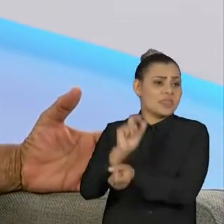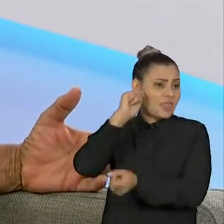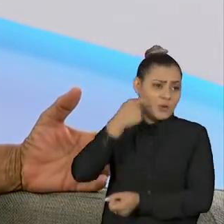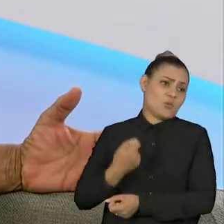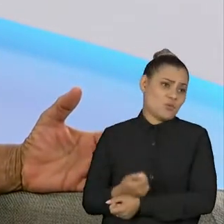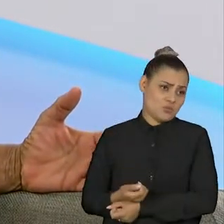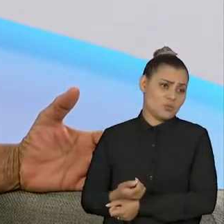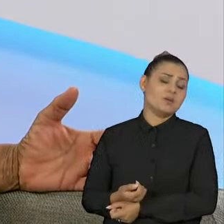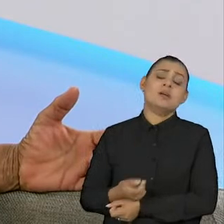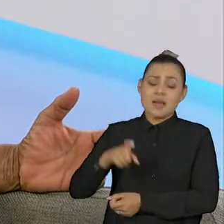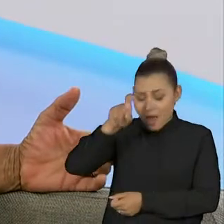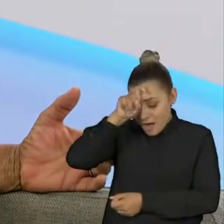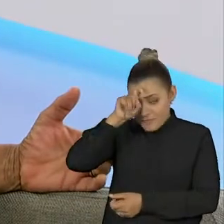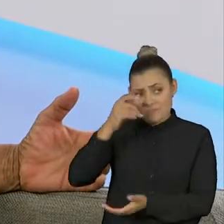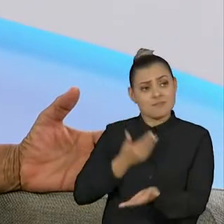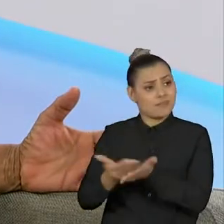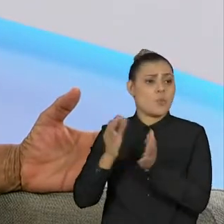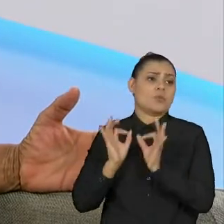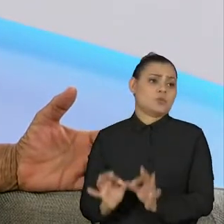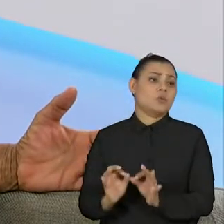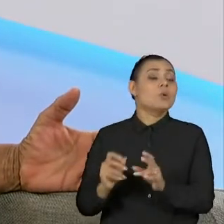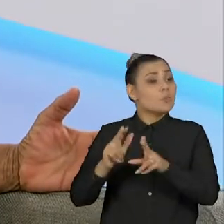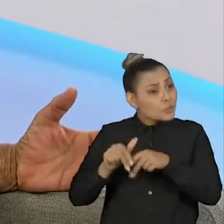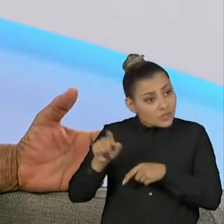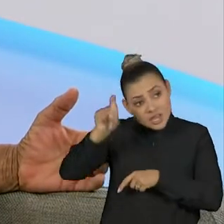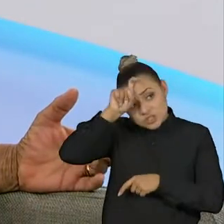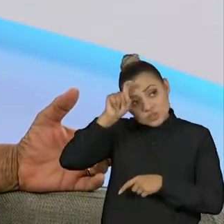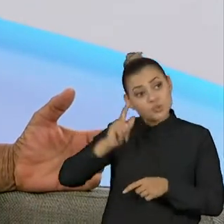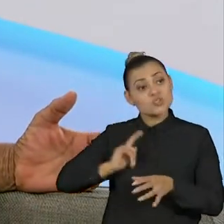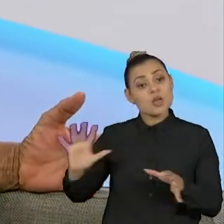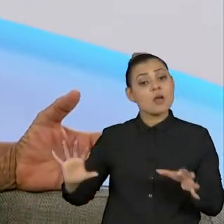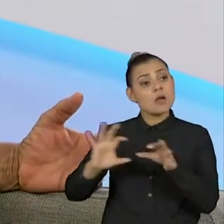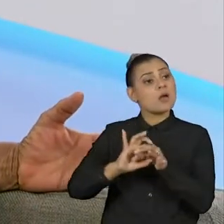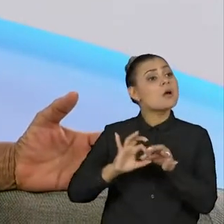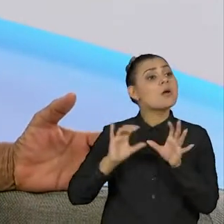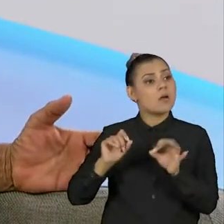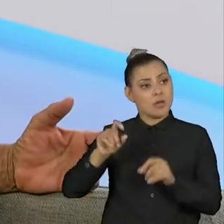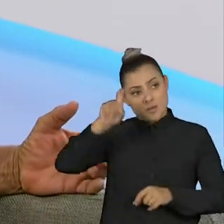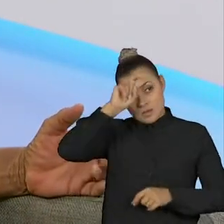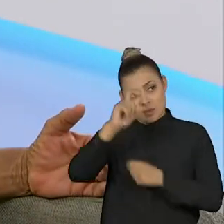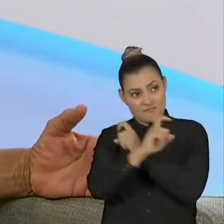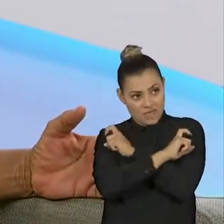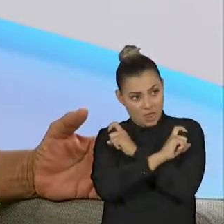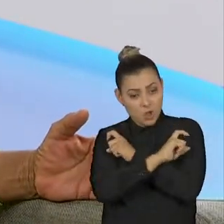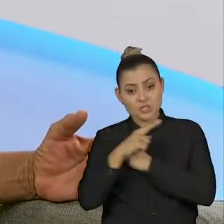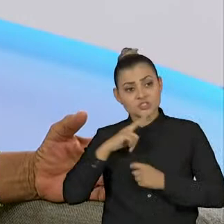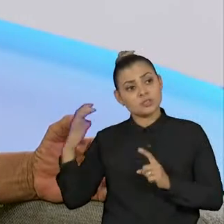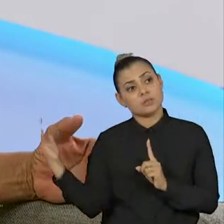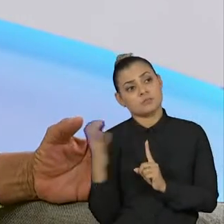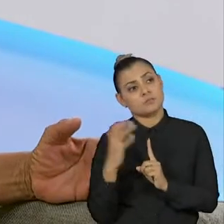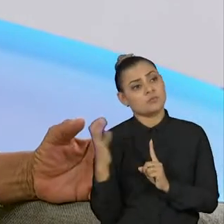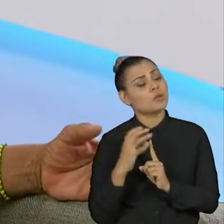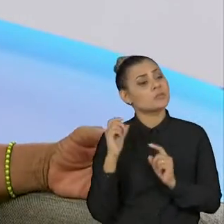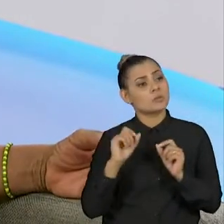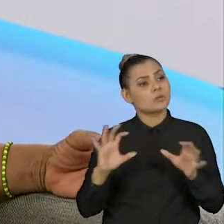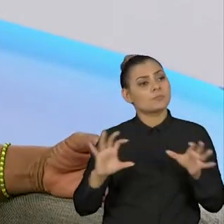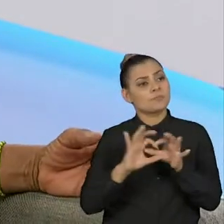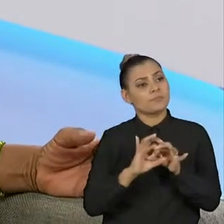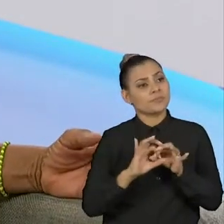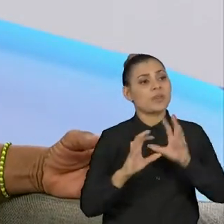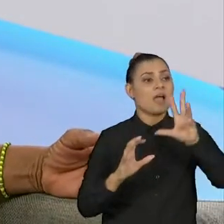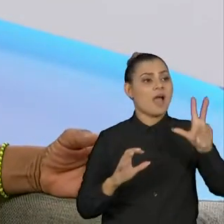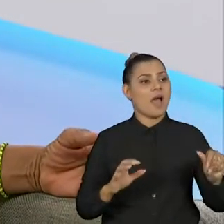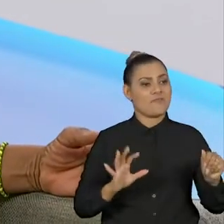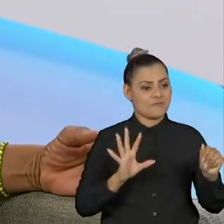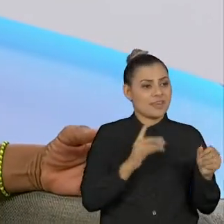a certeza de que o Egito tinha uma ligação, o Egito faraônico, uma ligação profunda com a África,